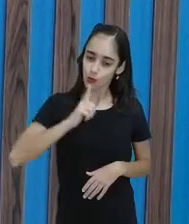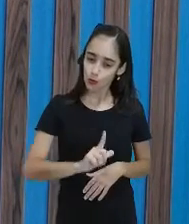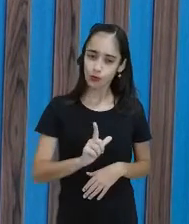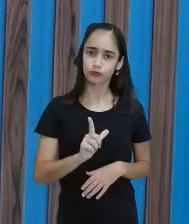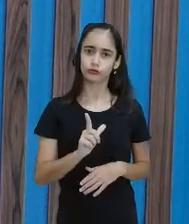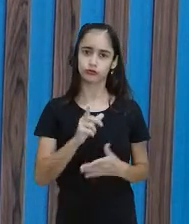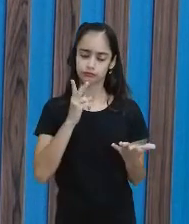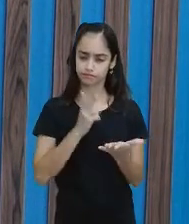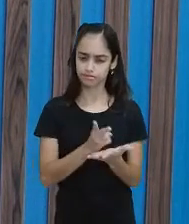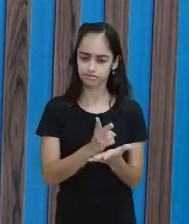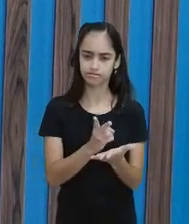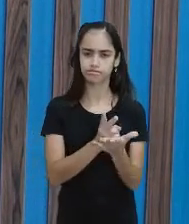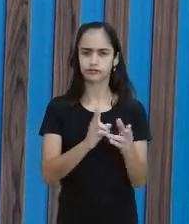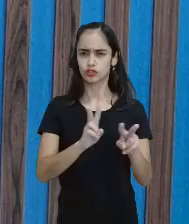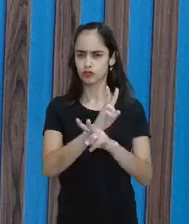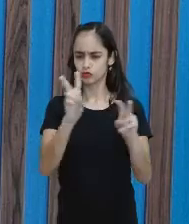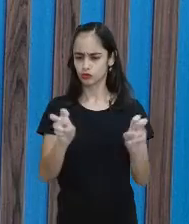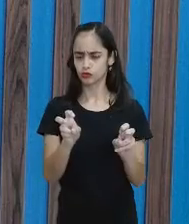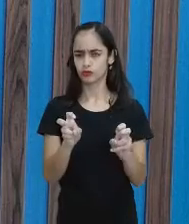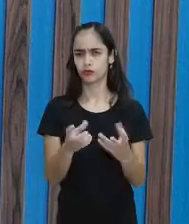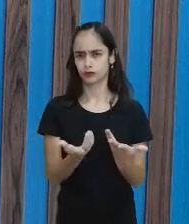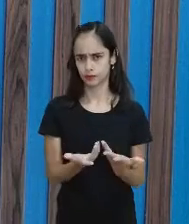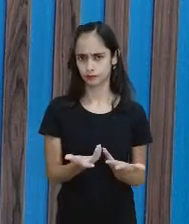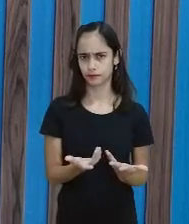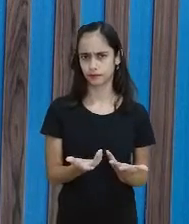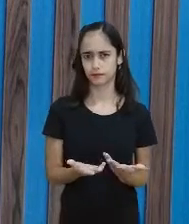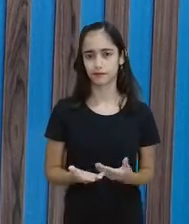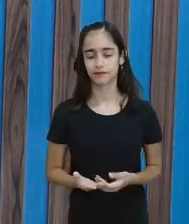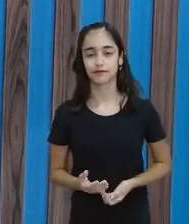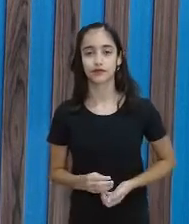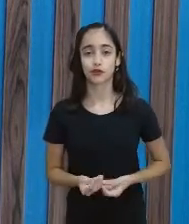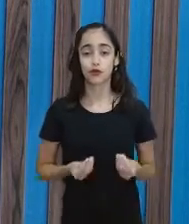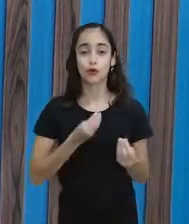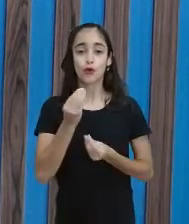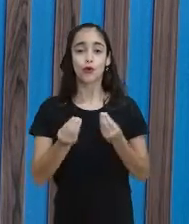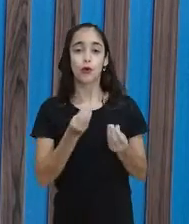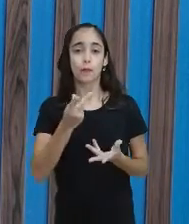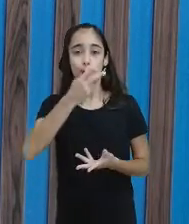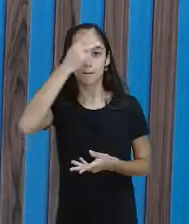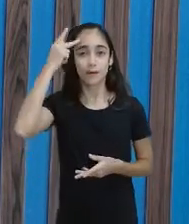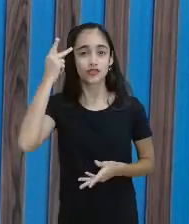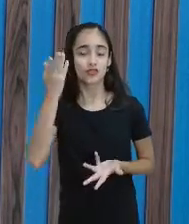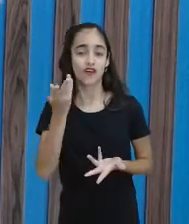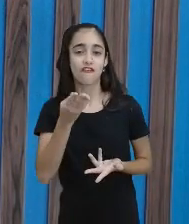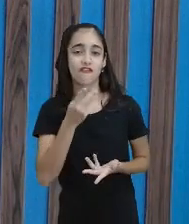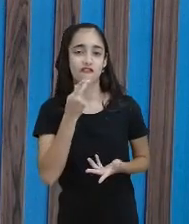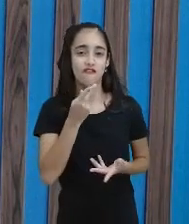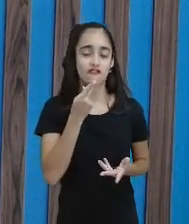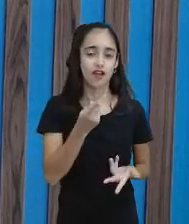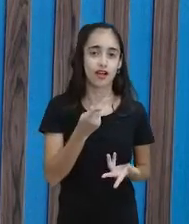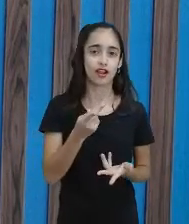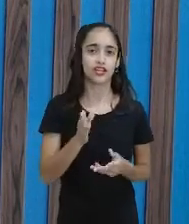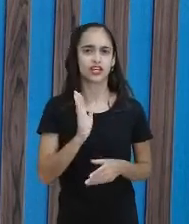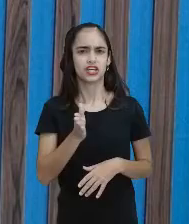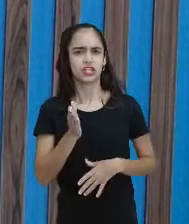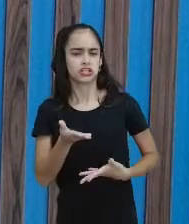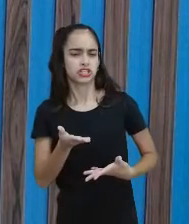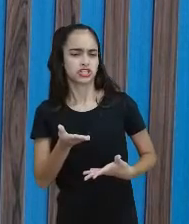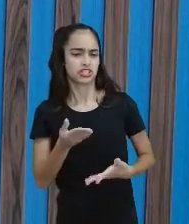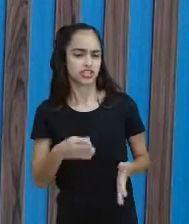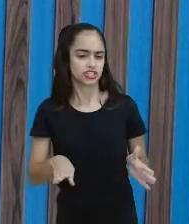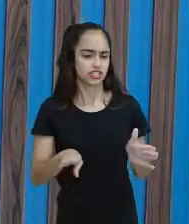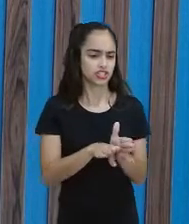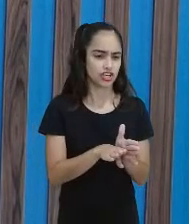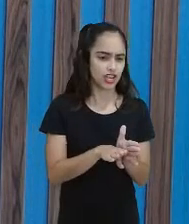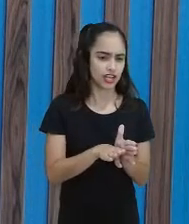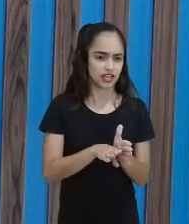vezes você chega, pega, como se diz, né? Pega o bonde andando e aí já quer chegar e sentar na janela. Mas tem um processo,